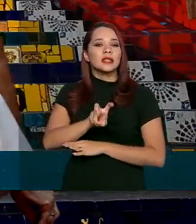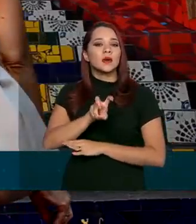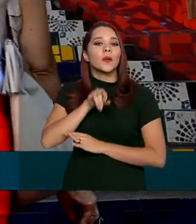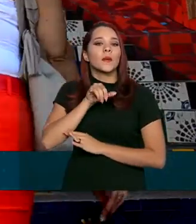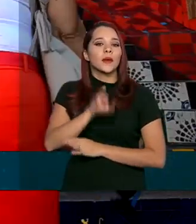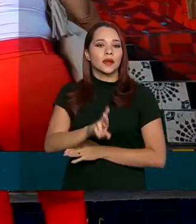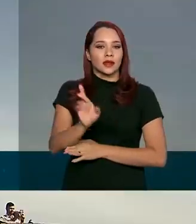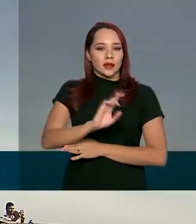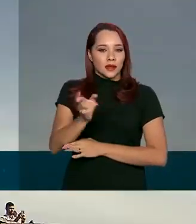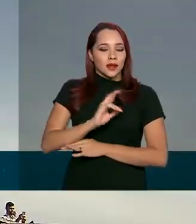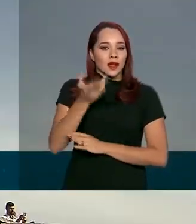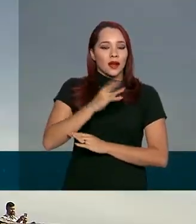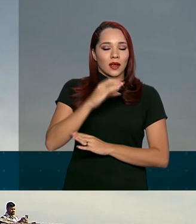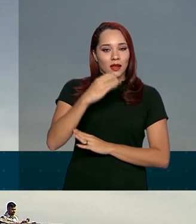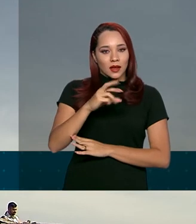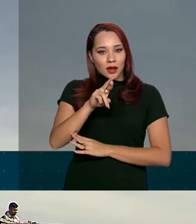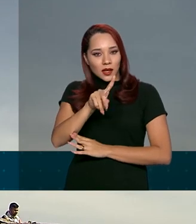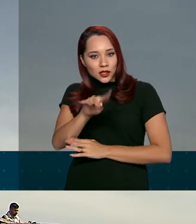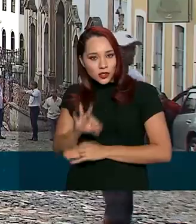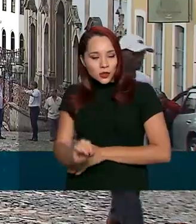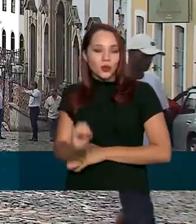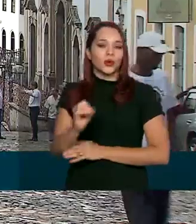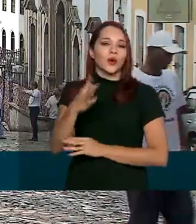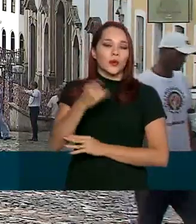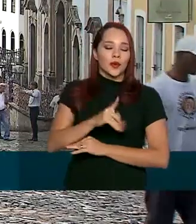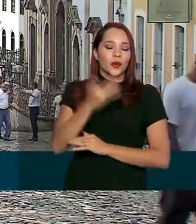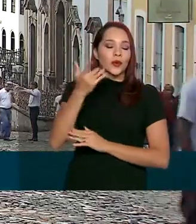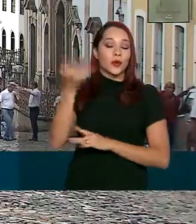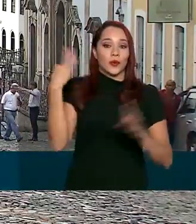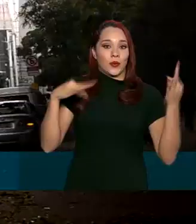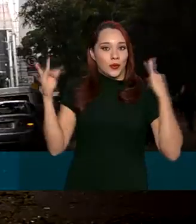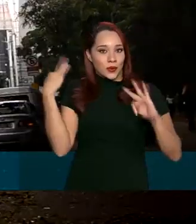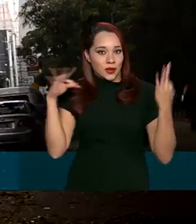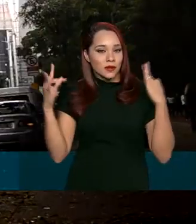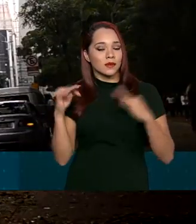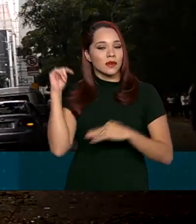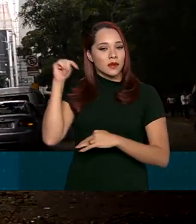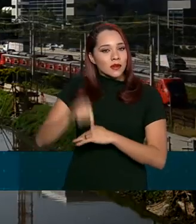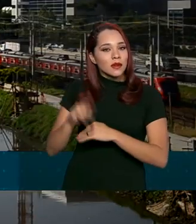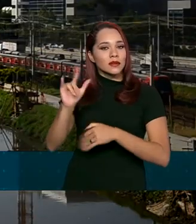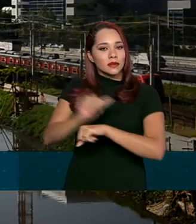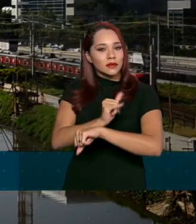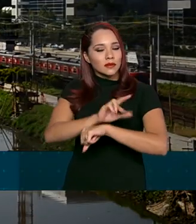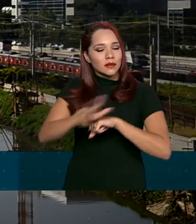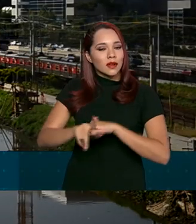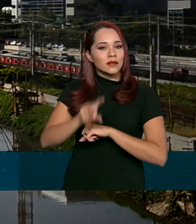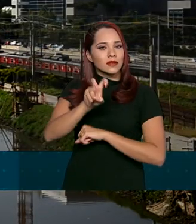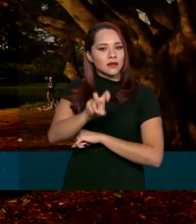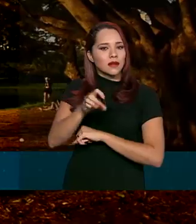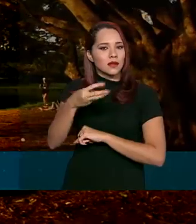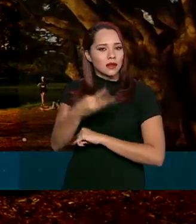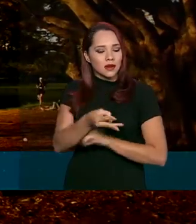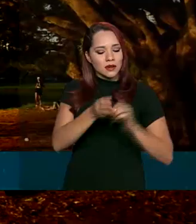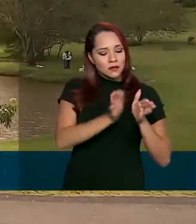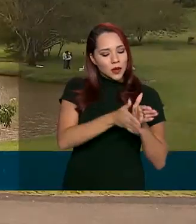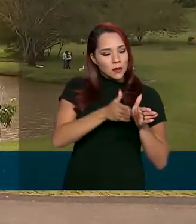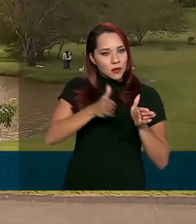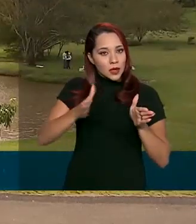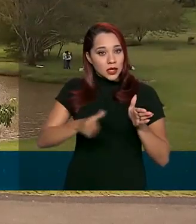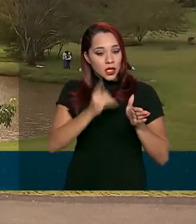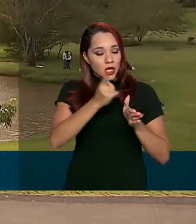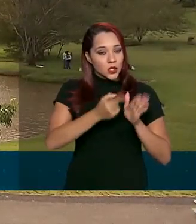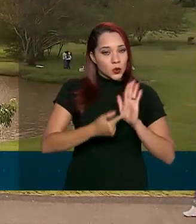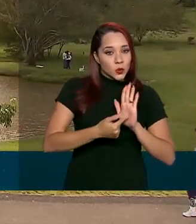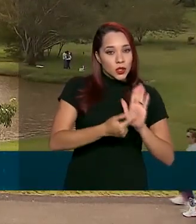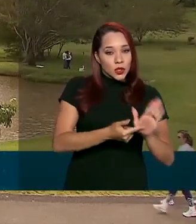de reais em crédito extraordinário para o Fundo Nacional do Turismo. De acordo com a medida, 53 segmentos, desde